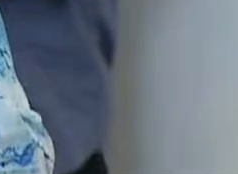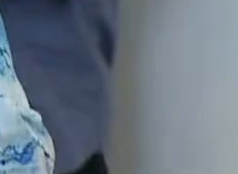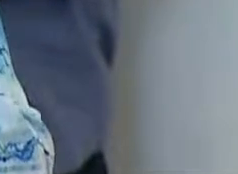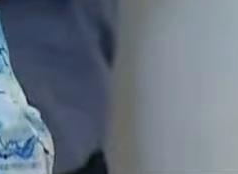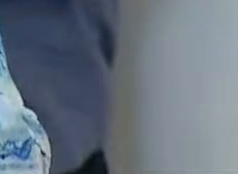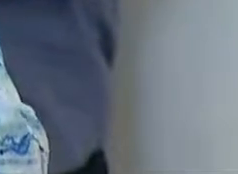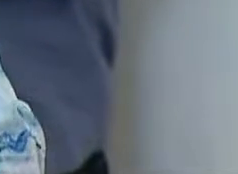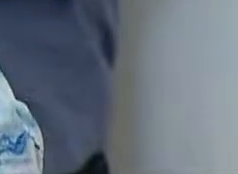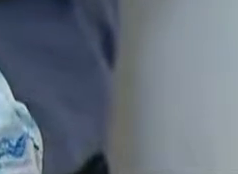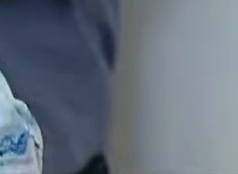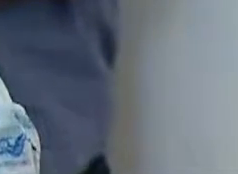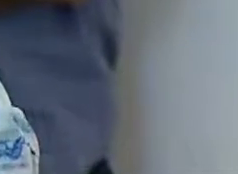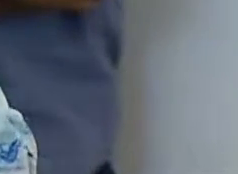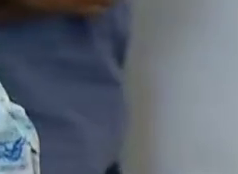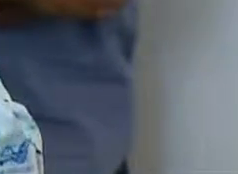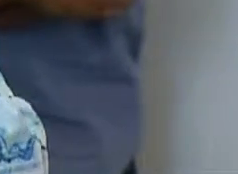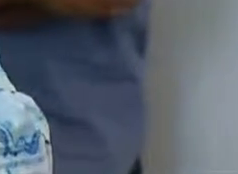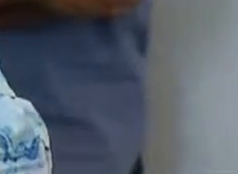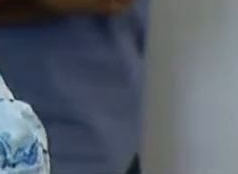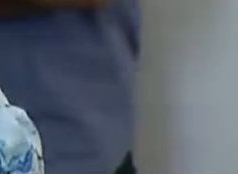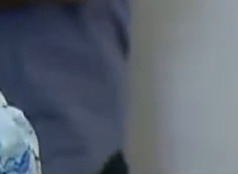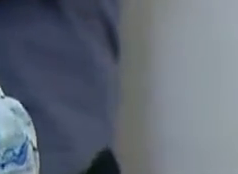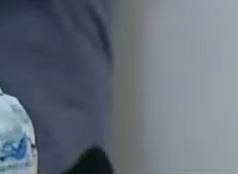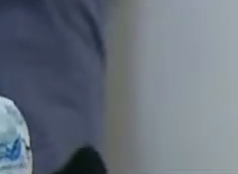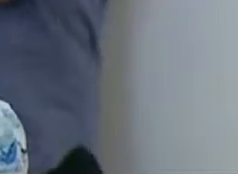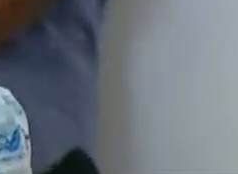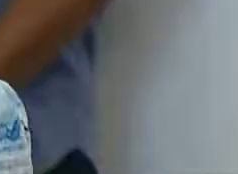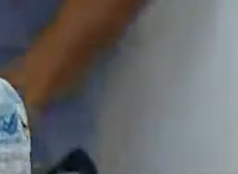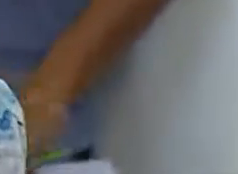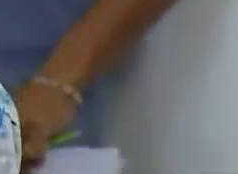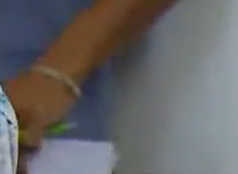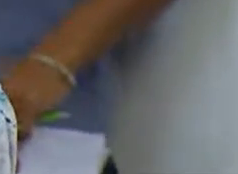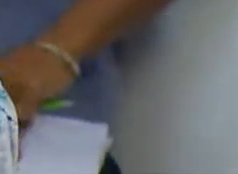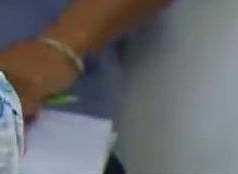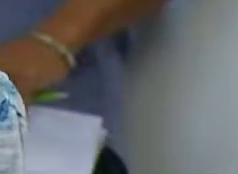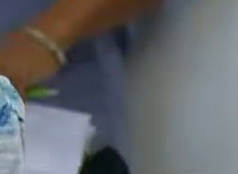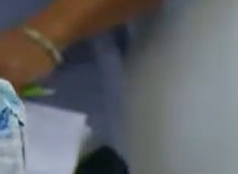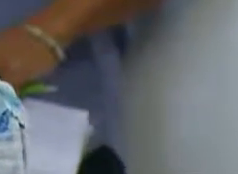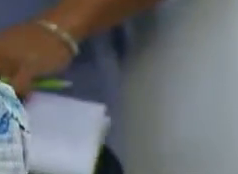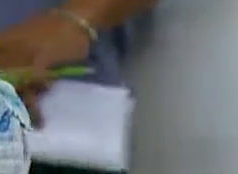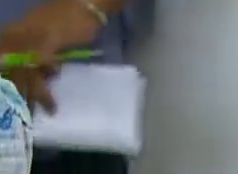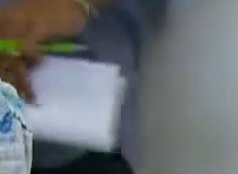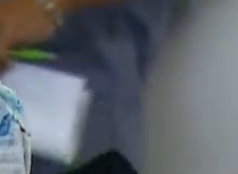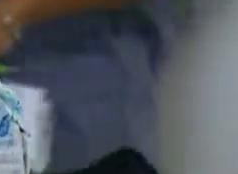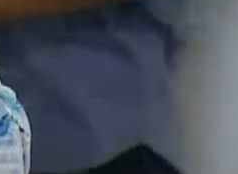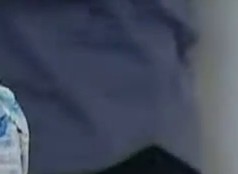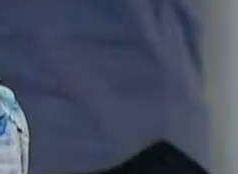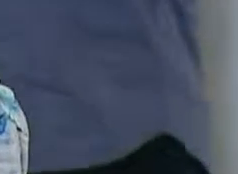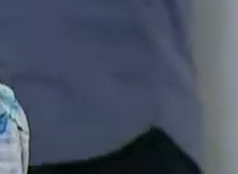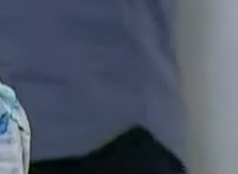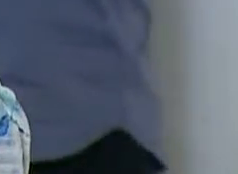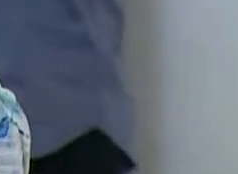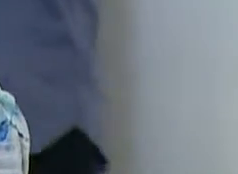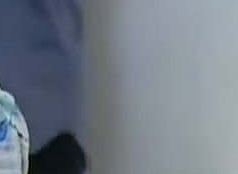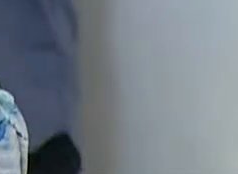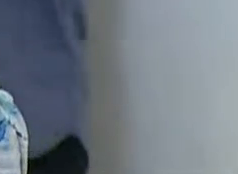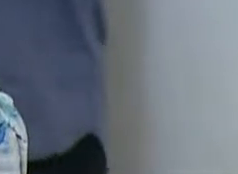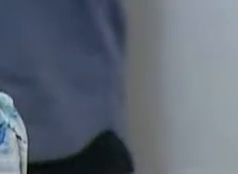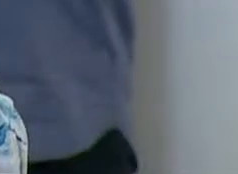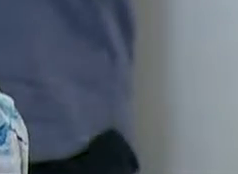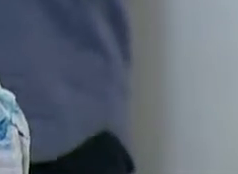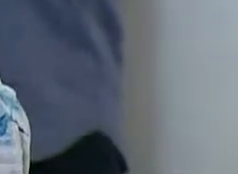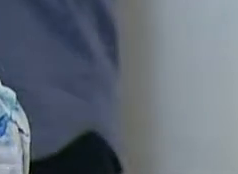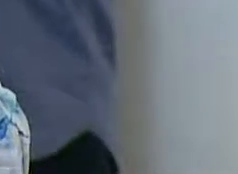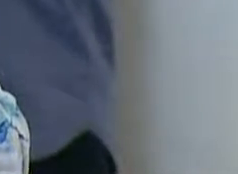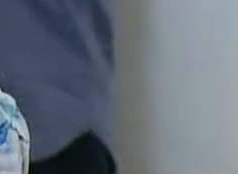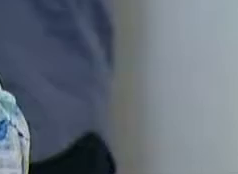Estudos sociológicos e psicológicos, para a psicologia, define que eles